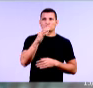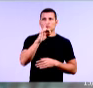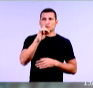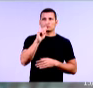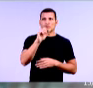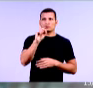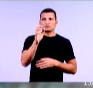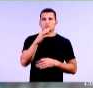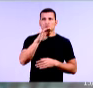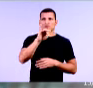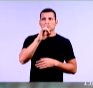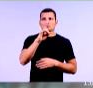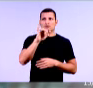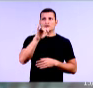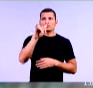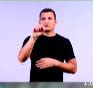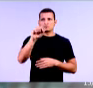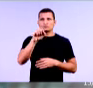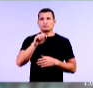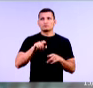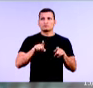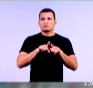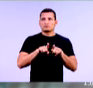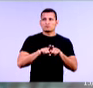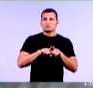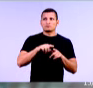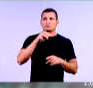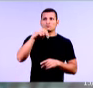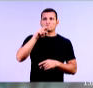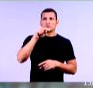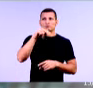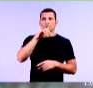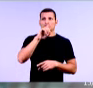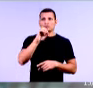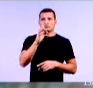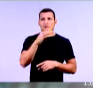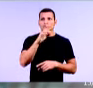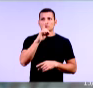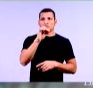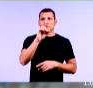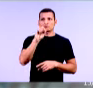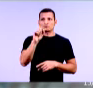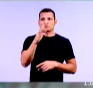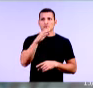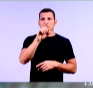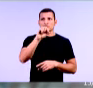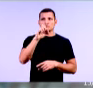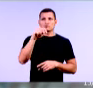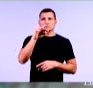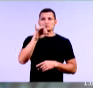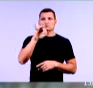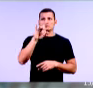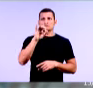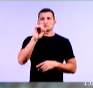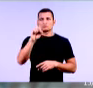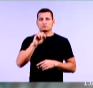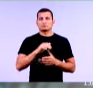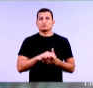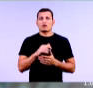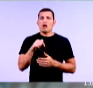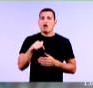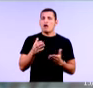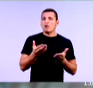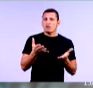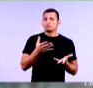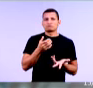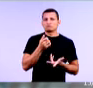dos Sentidos, de Aristóteles. Gente, em casa, não tem como a gente ver aqui agora, mas em casa, deem uma